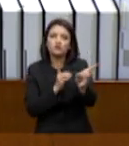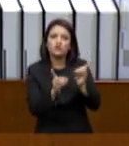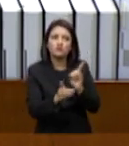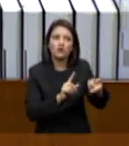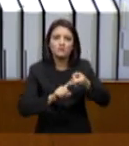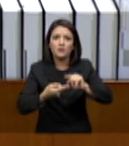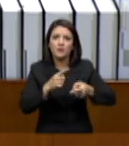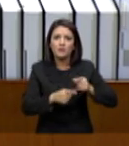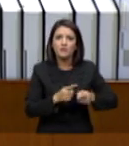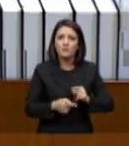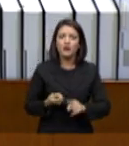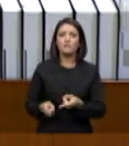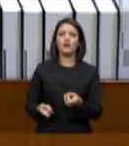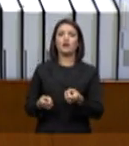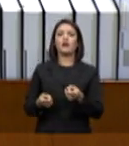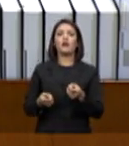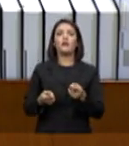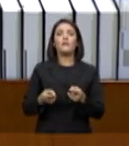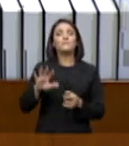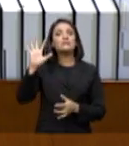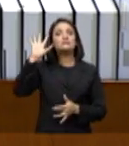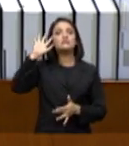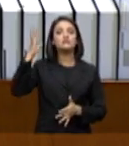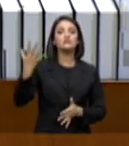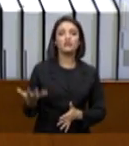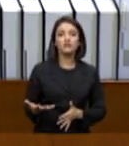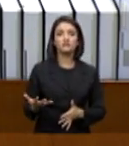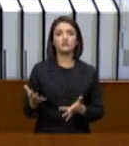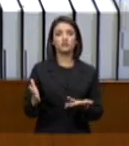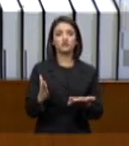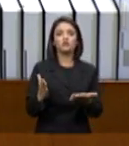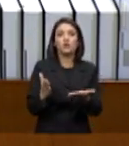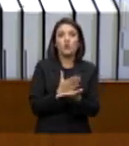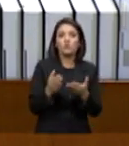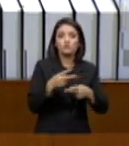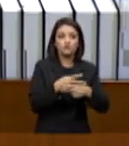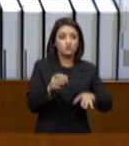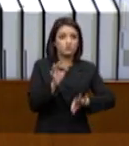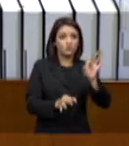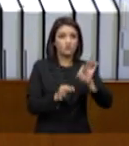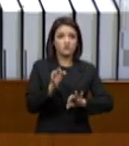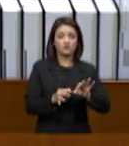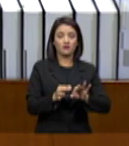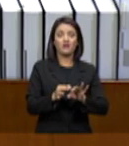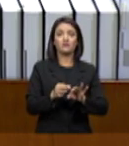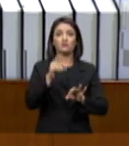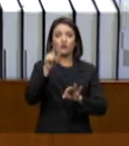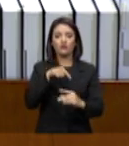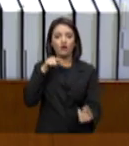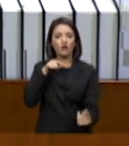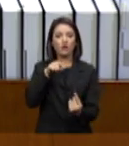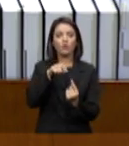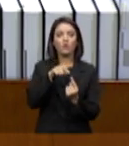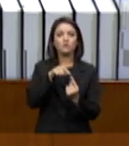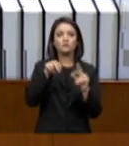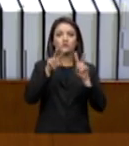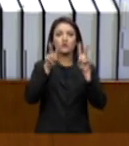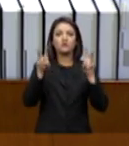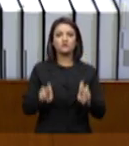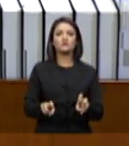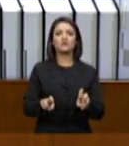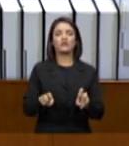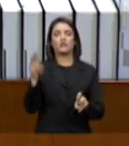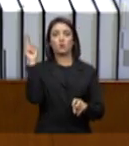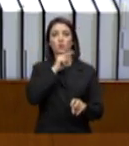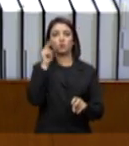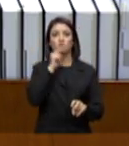âmbito federal para prevenir ou terminar litígios inclusive judiciais relativos ao enfrentamento da emergência de saúde